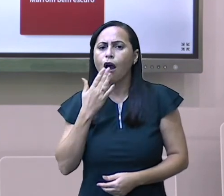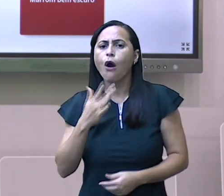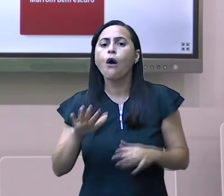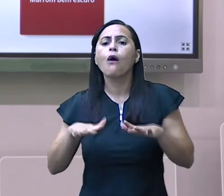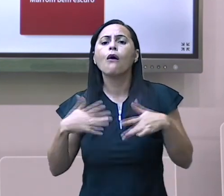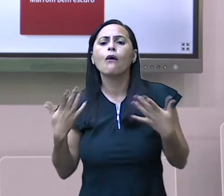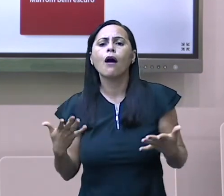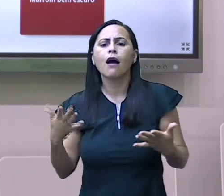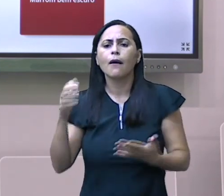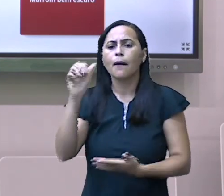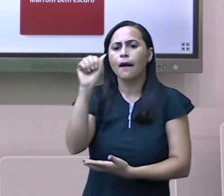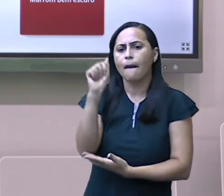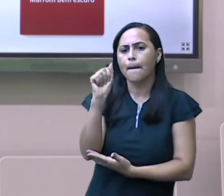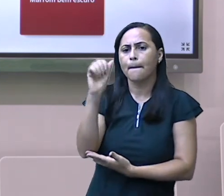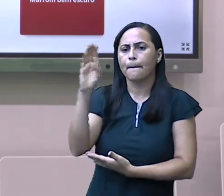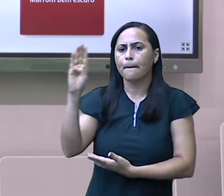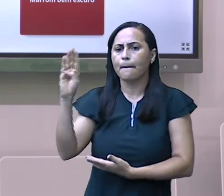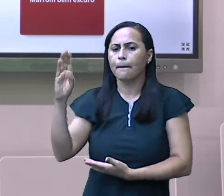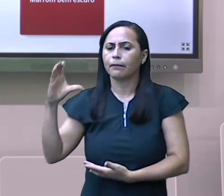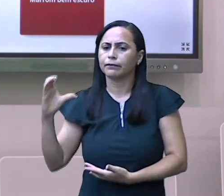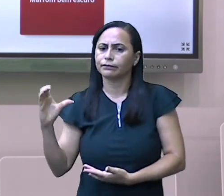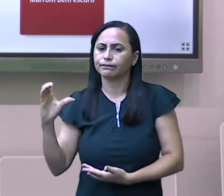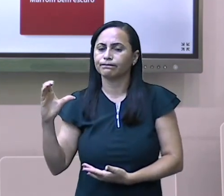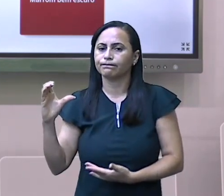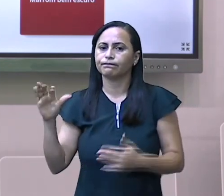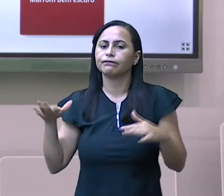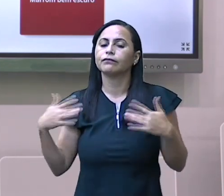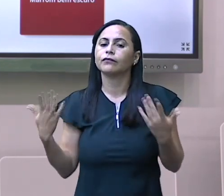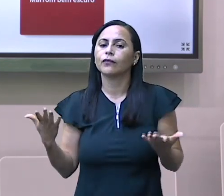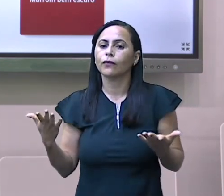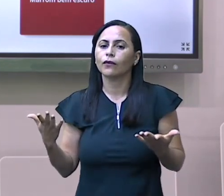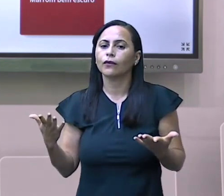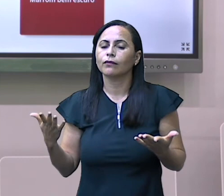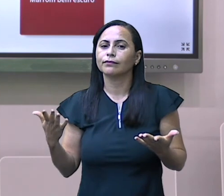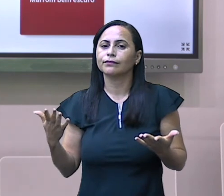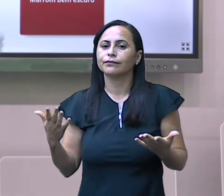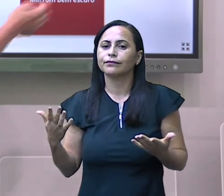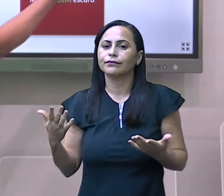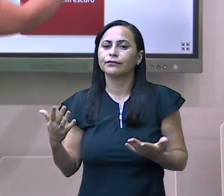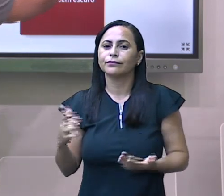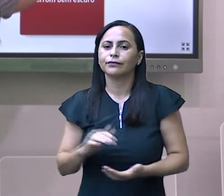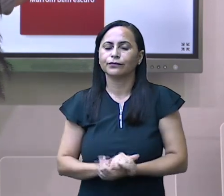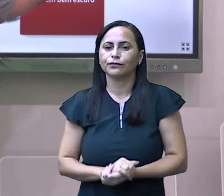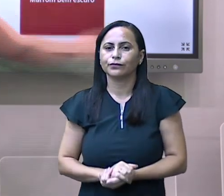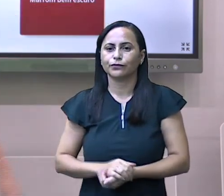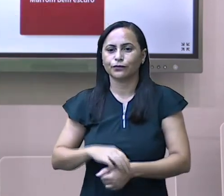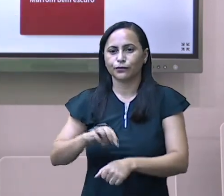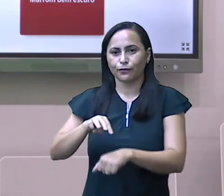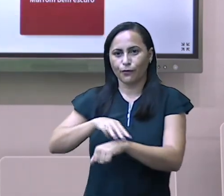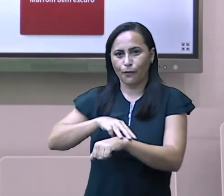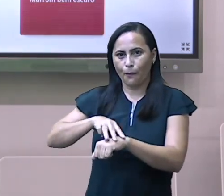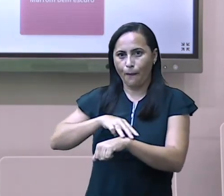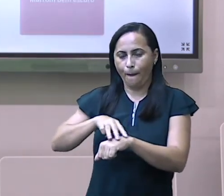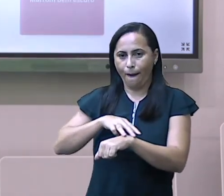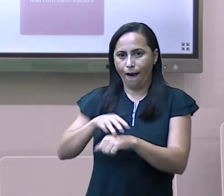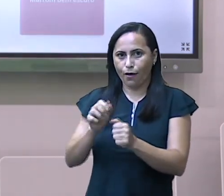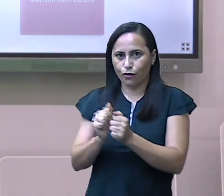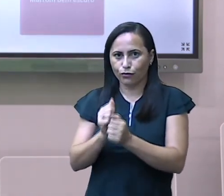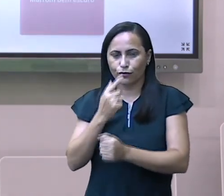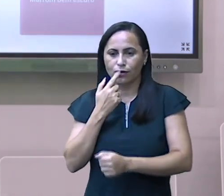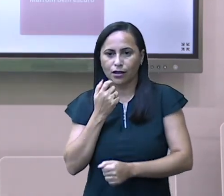escuro? Observe, olha, vocês têm um exemplo aí. Tem a cor marrom avermelhada.